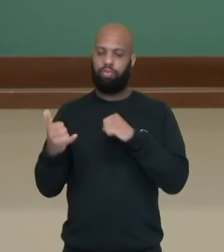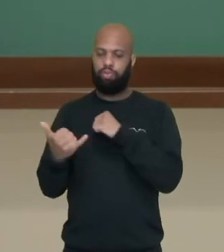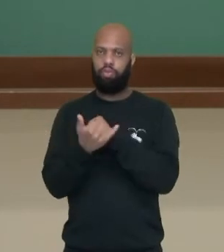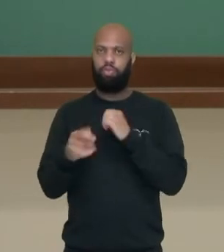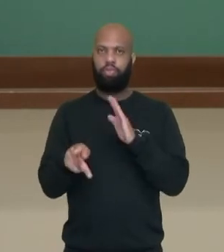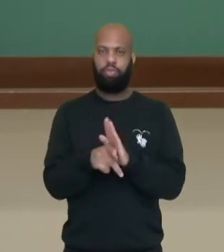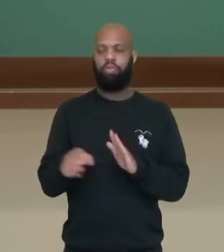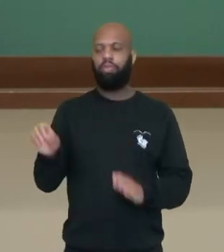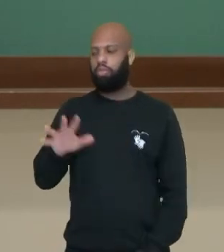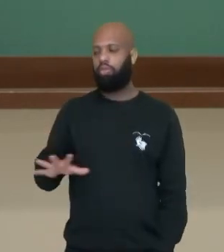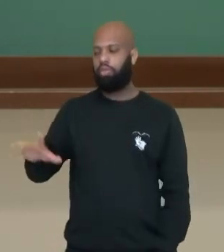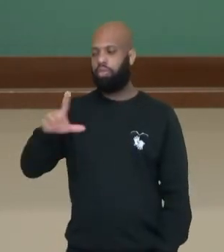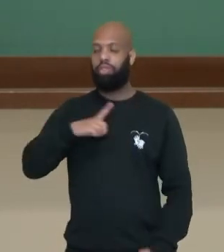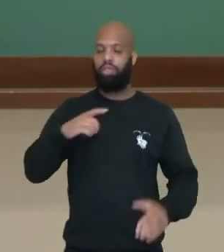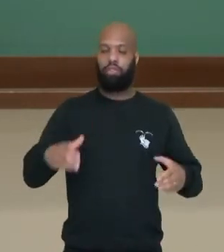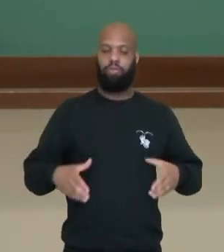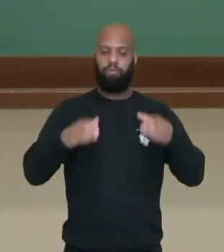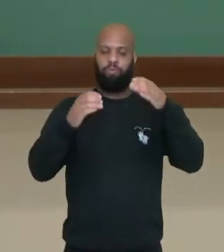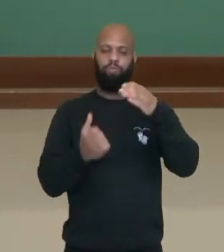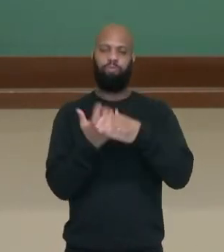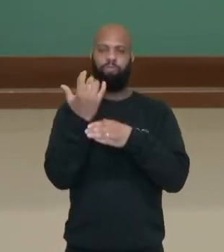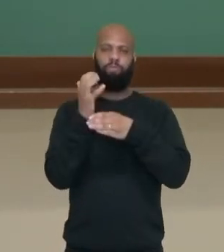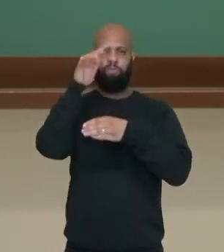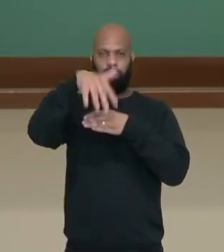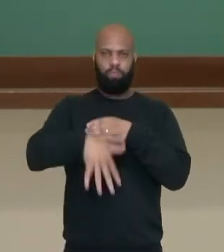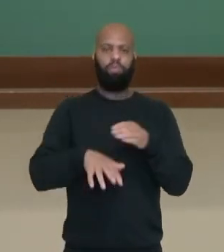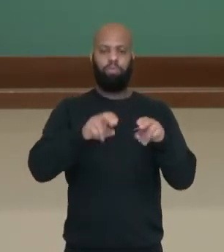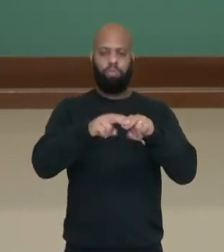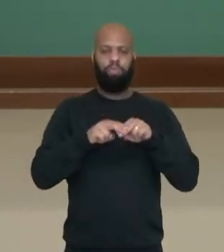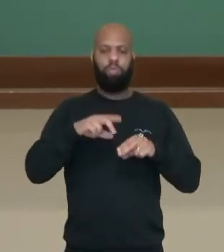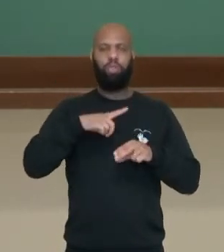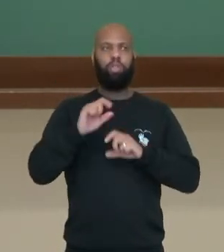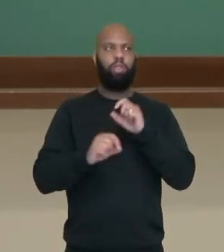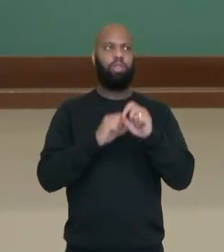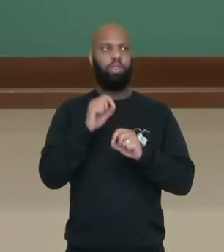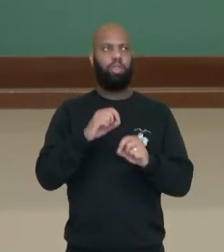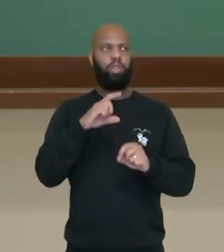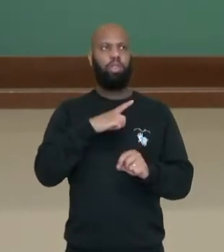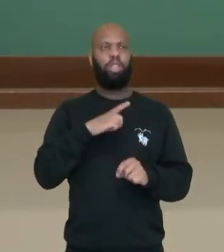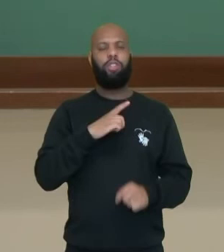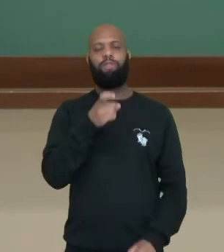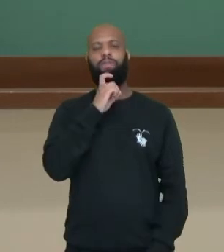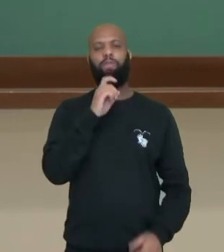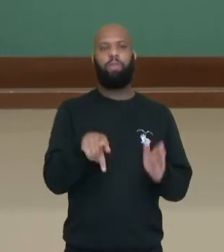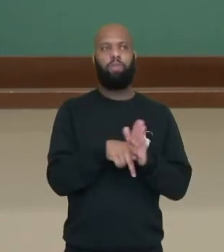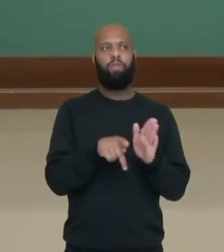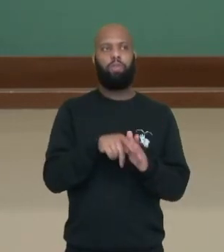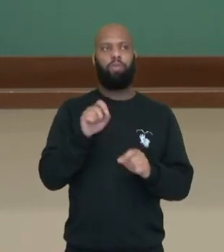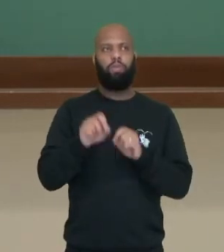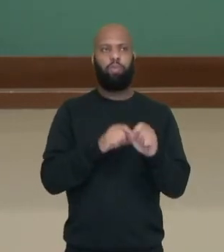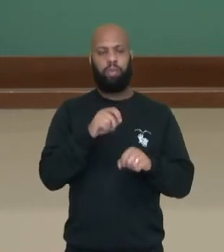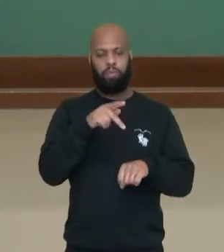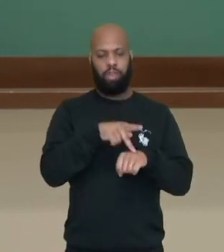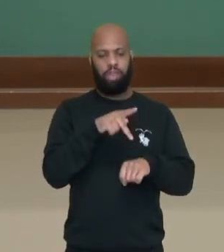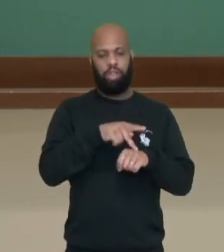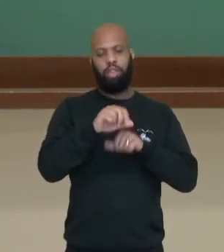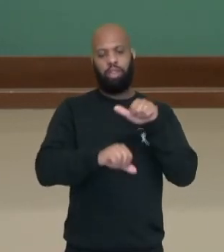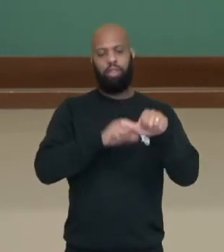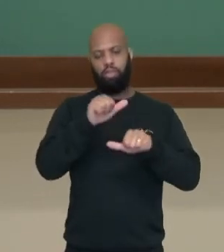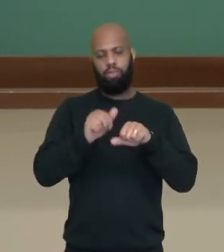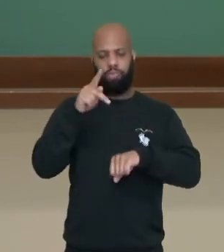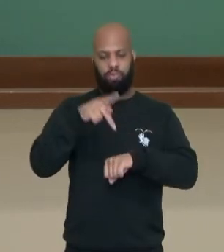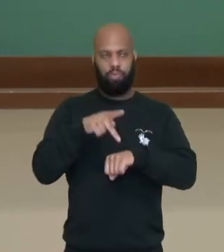são ilhas vulcânicas por conta do derretimento, aliás, do resfriamento do magma que vira rocha,